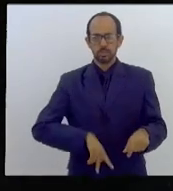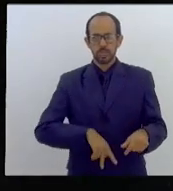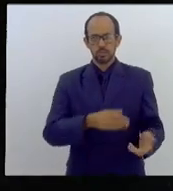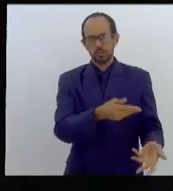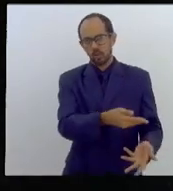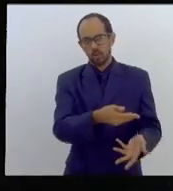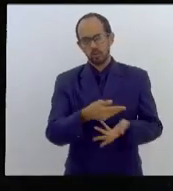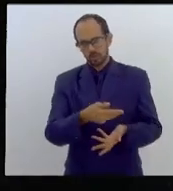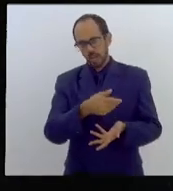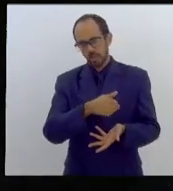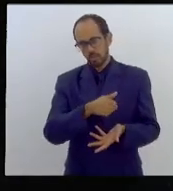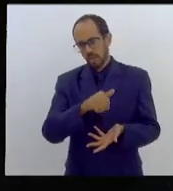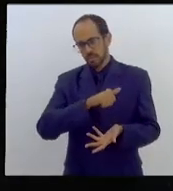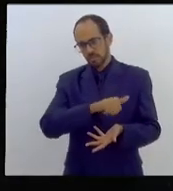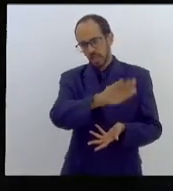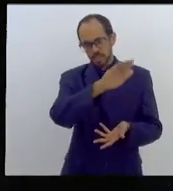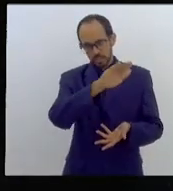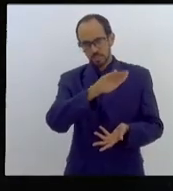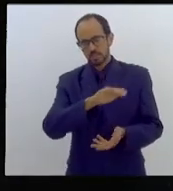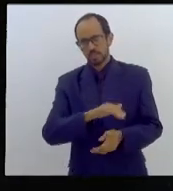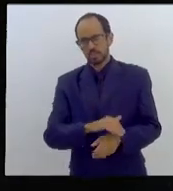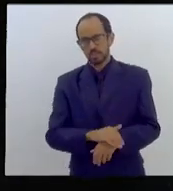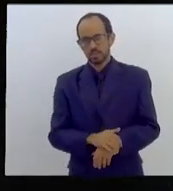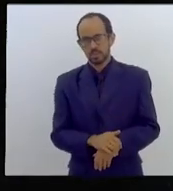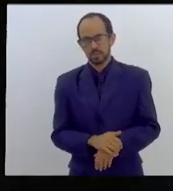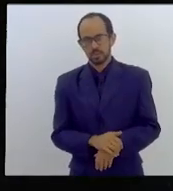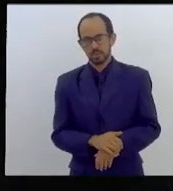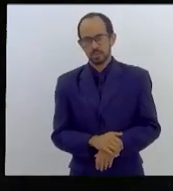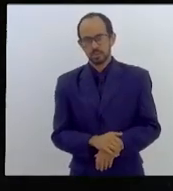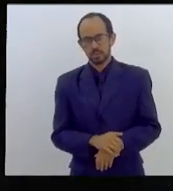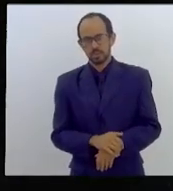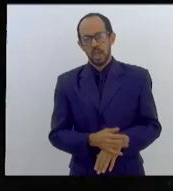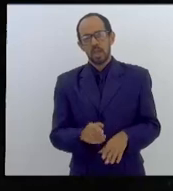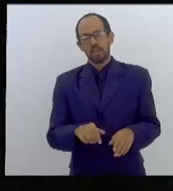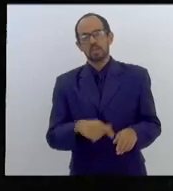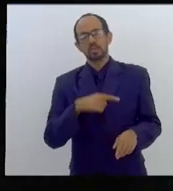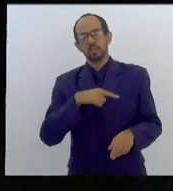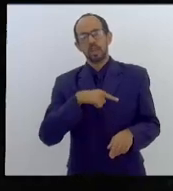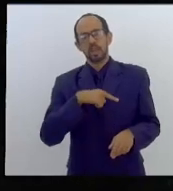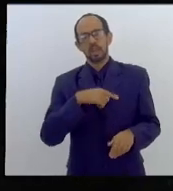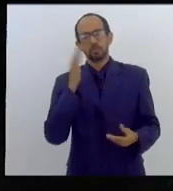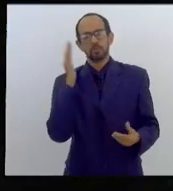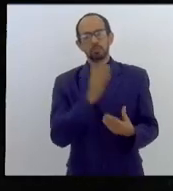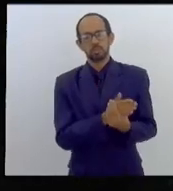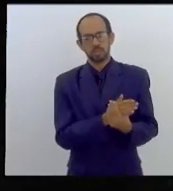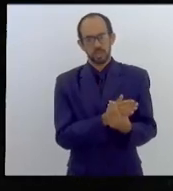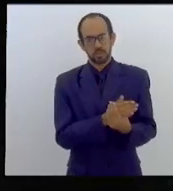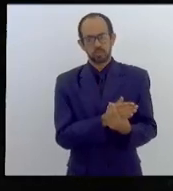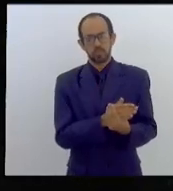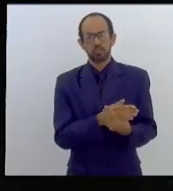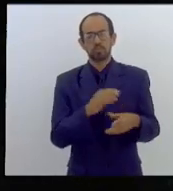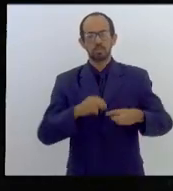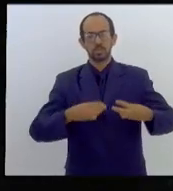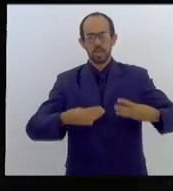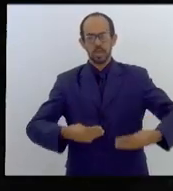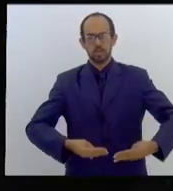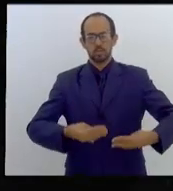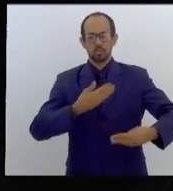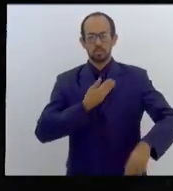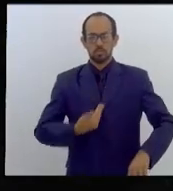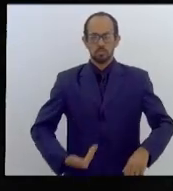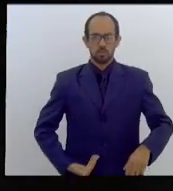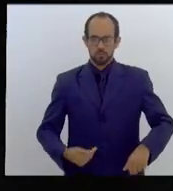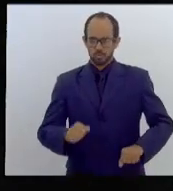a se retirar, que tem procedimento no Ministério Público Estadual, que, segundo a informação trazida pela